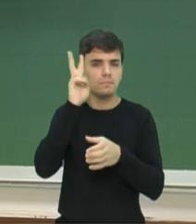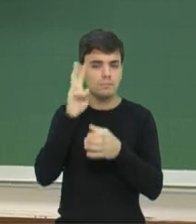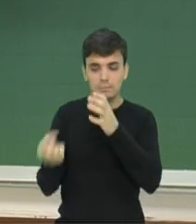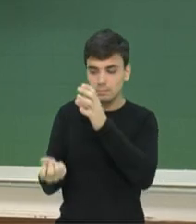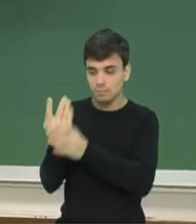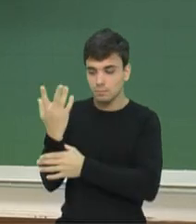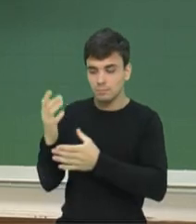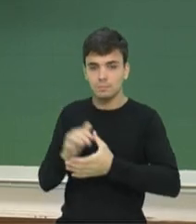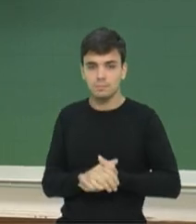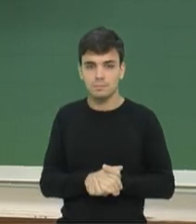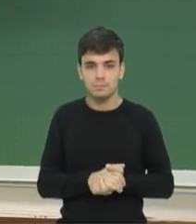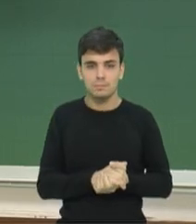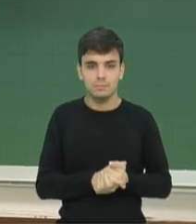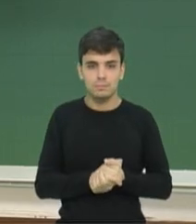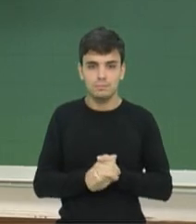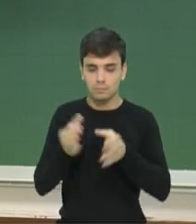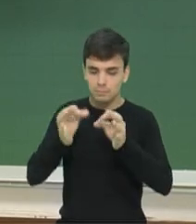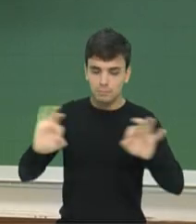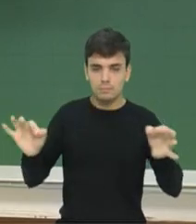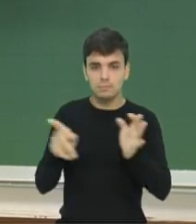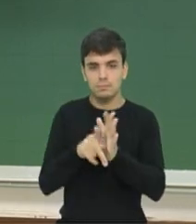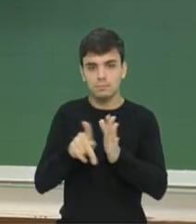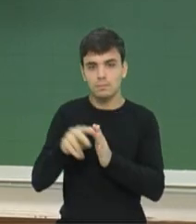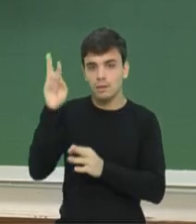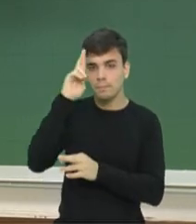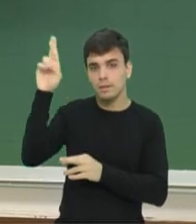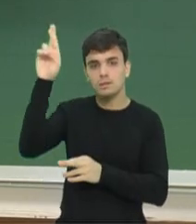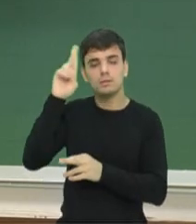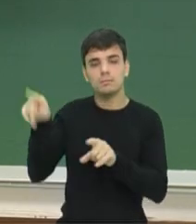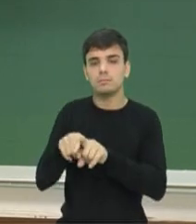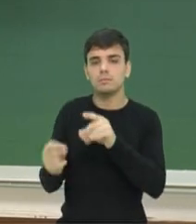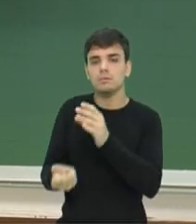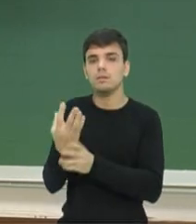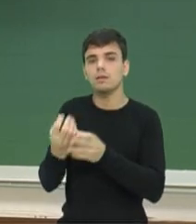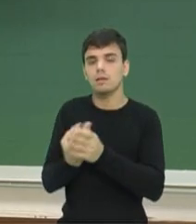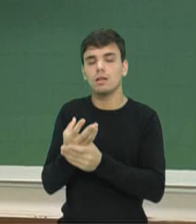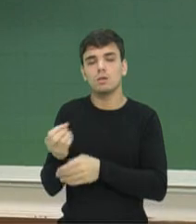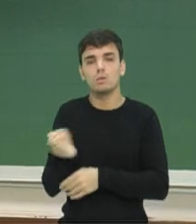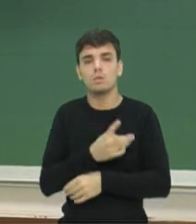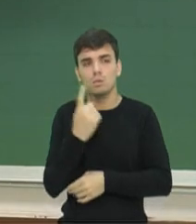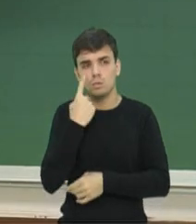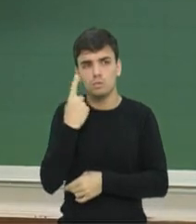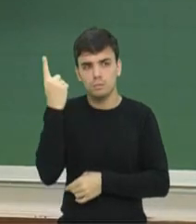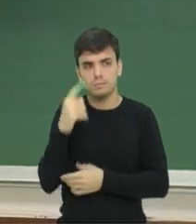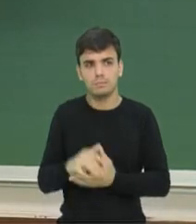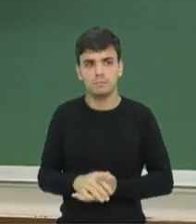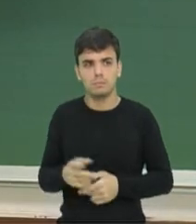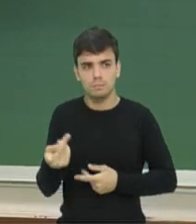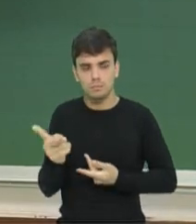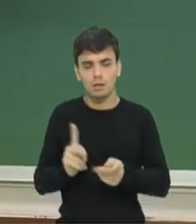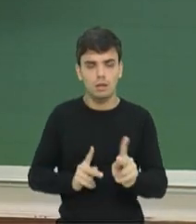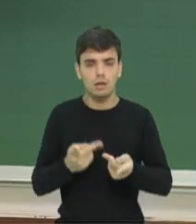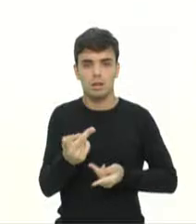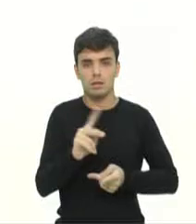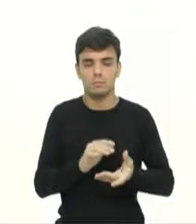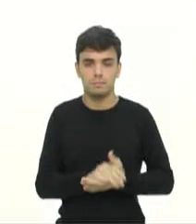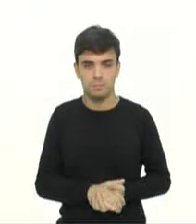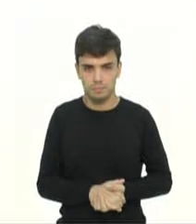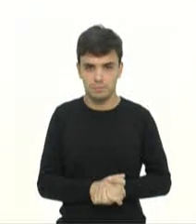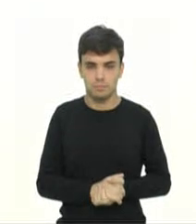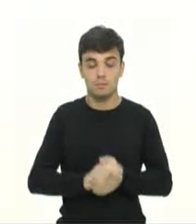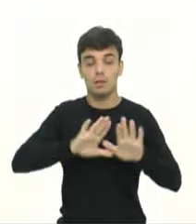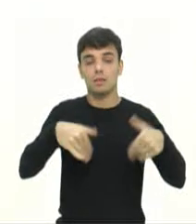criada, aperfeiçoada por esses mestres aqui, cria-se a nova modalidade que é o karatê. Então, no